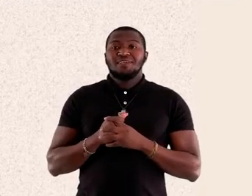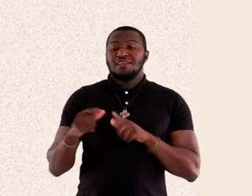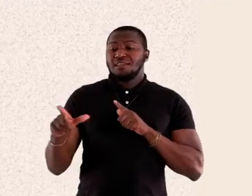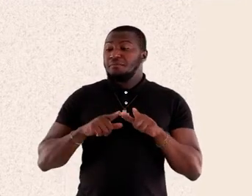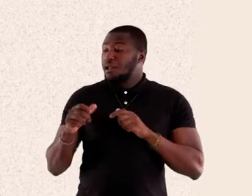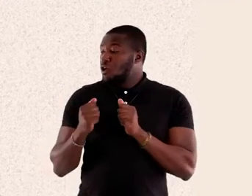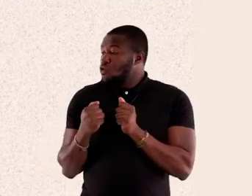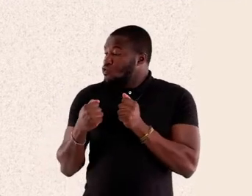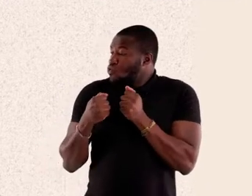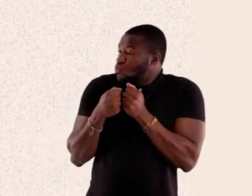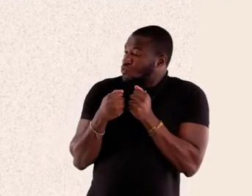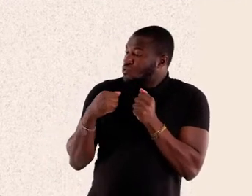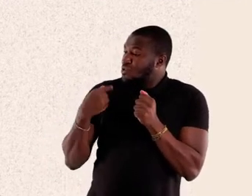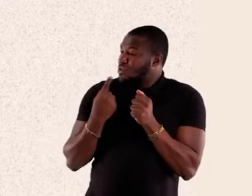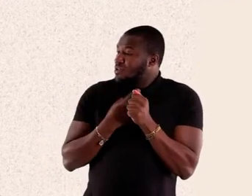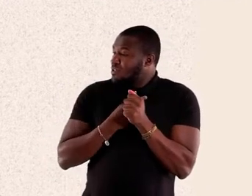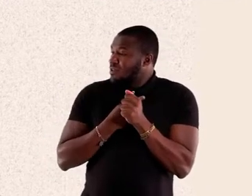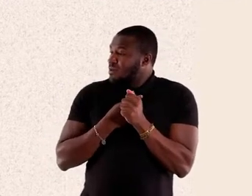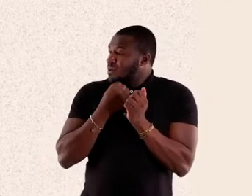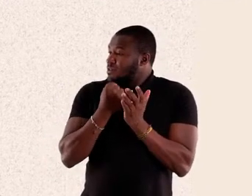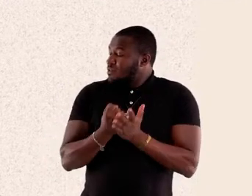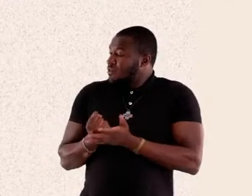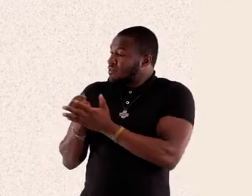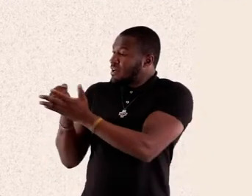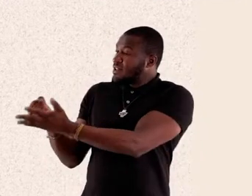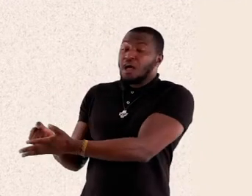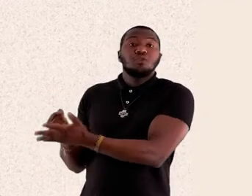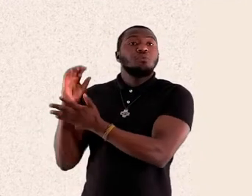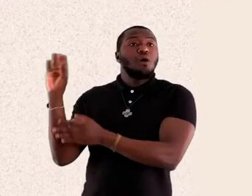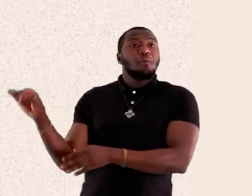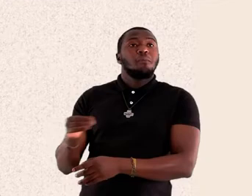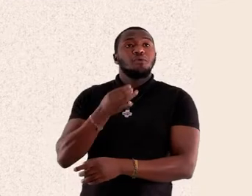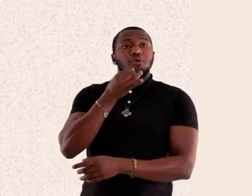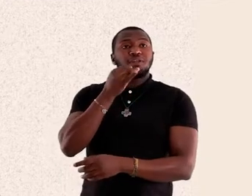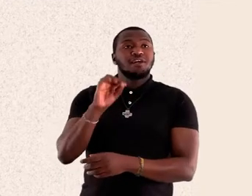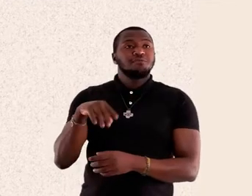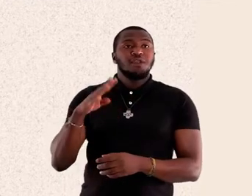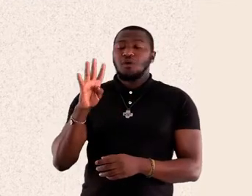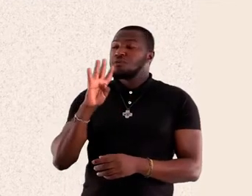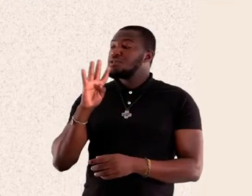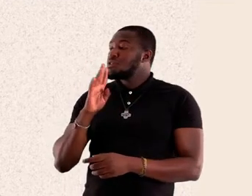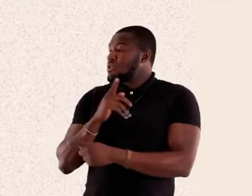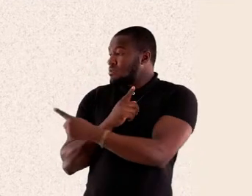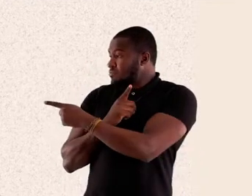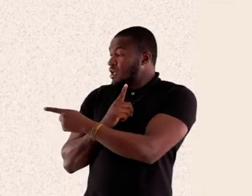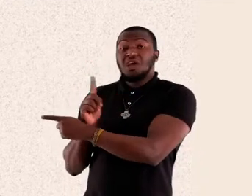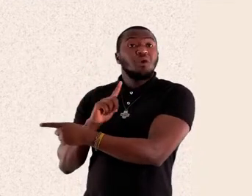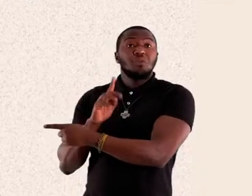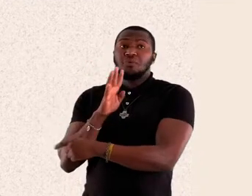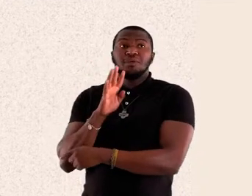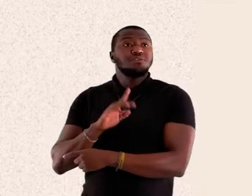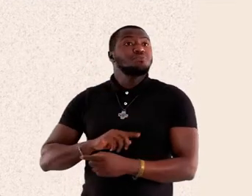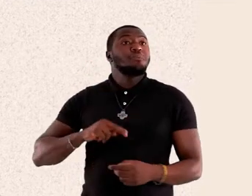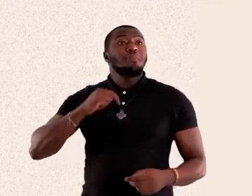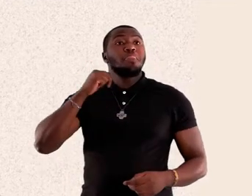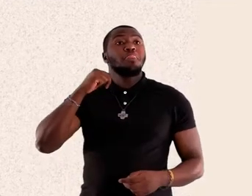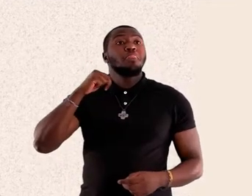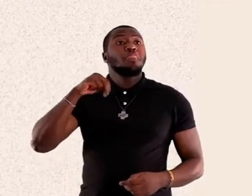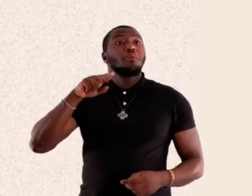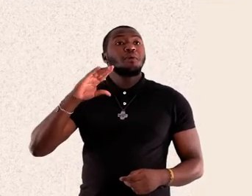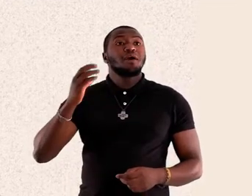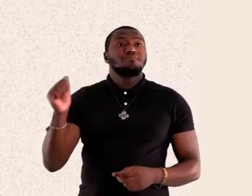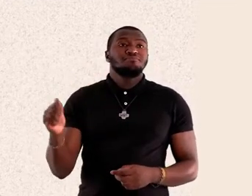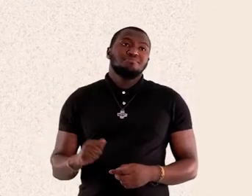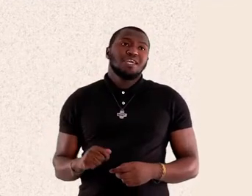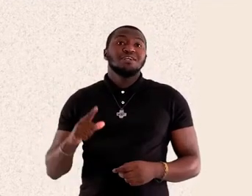trabalha do nosso lado e se não for oferecida nenhuma oportunidade para que a gente se conhece eu nunca vou chegar a conhecê-lo e ter